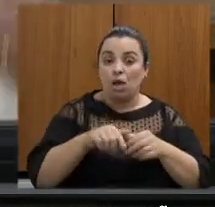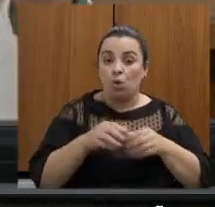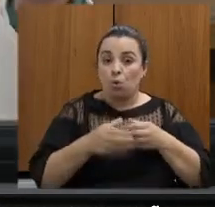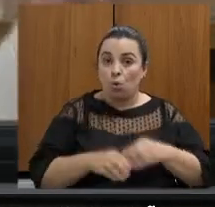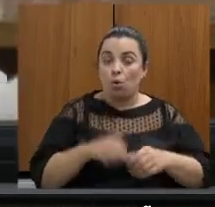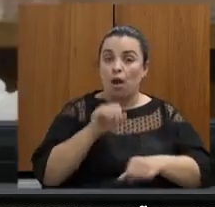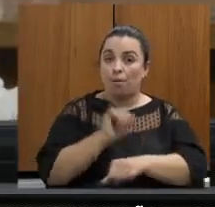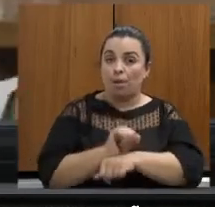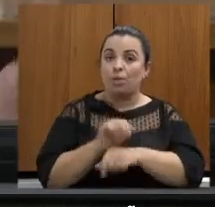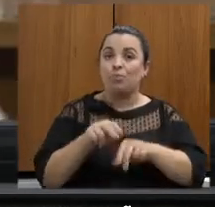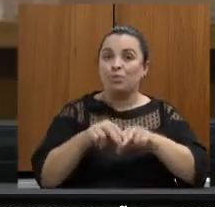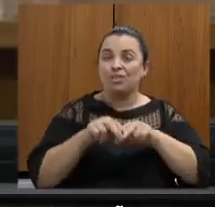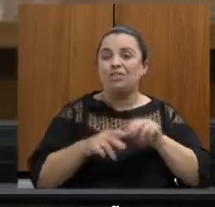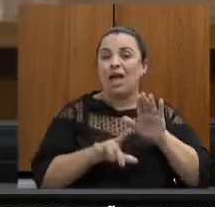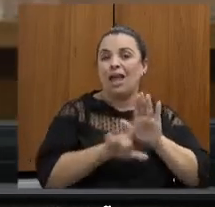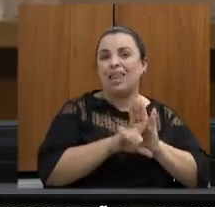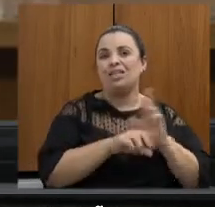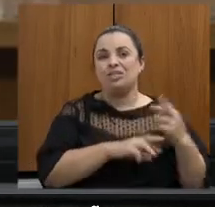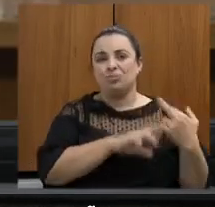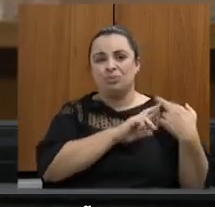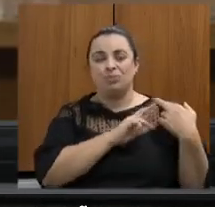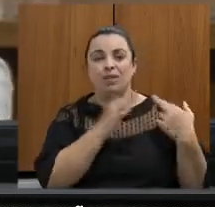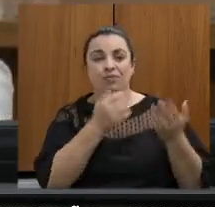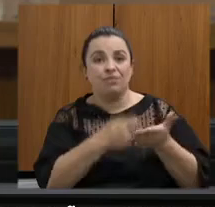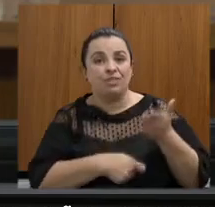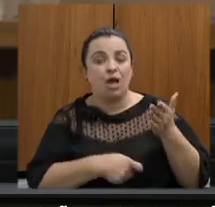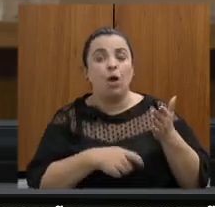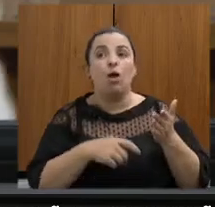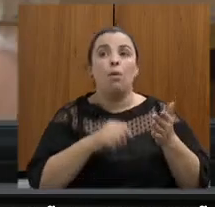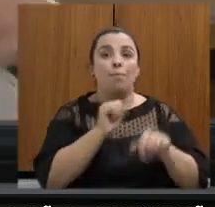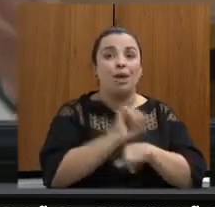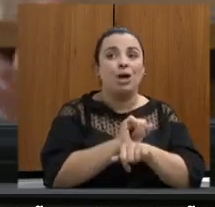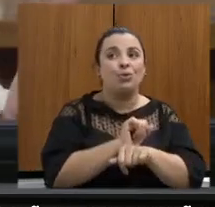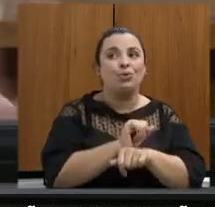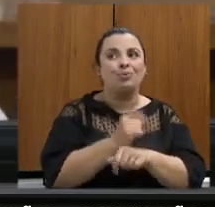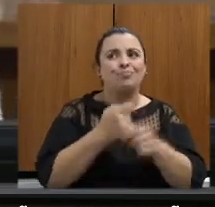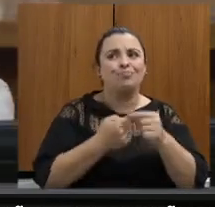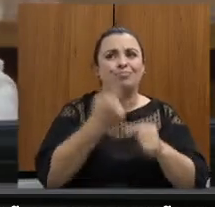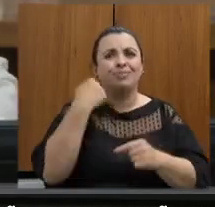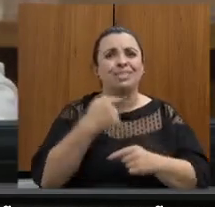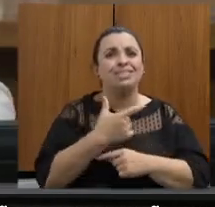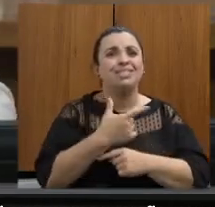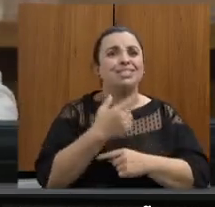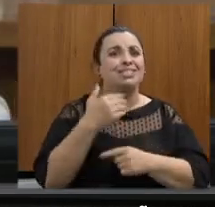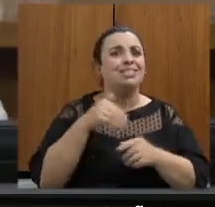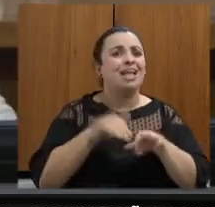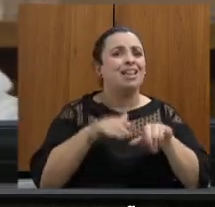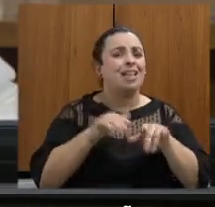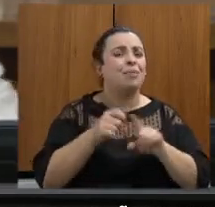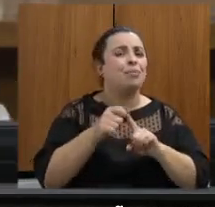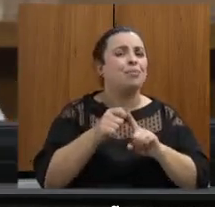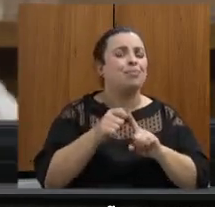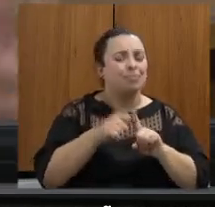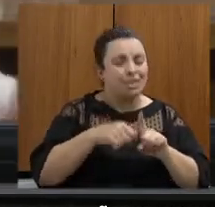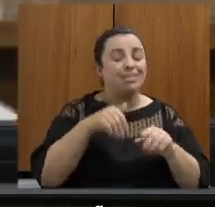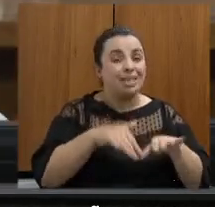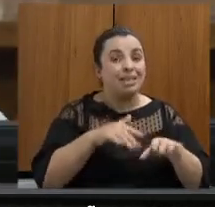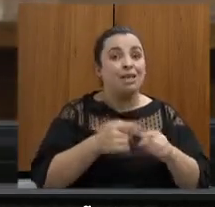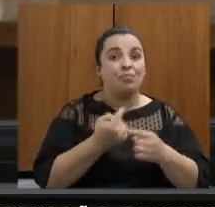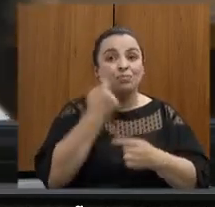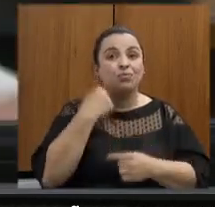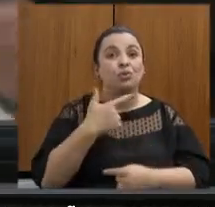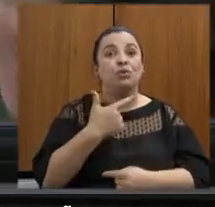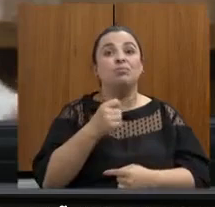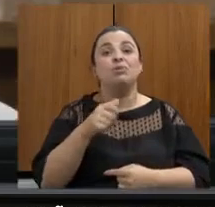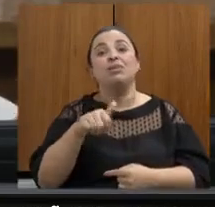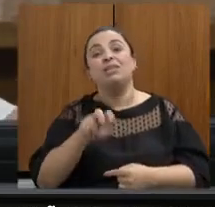vedados pela lei de responsabilidade fiscal de Setembro 2015 a gente tem por exemplo área ambiental uma área que hoje está com uma